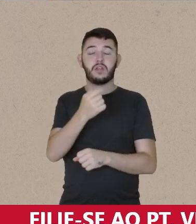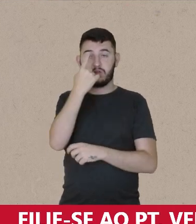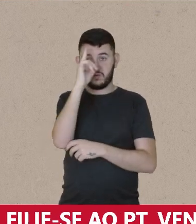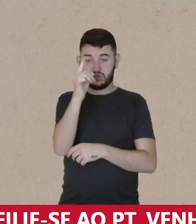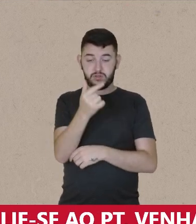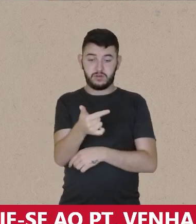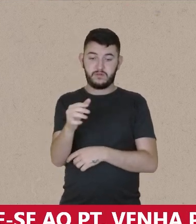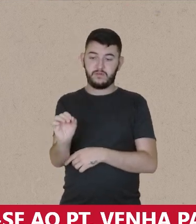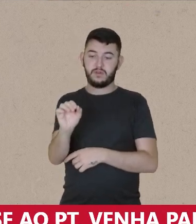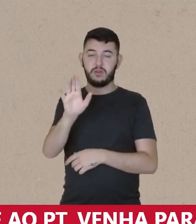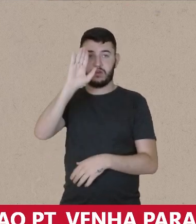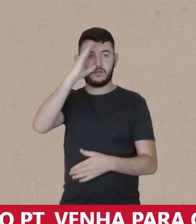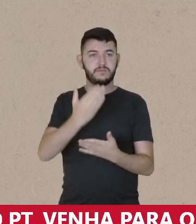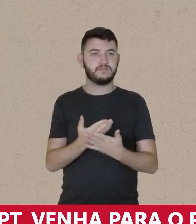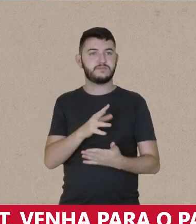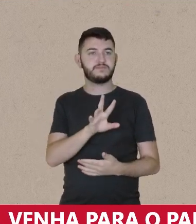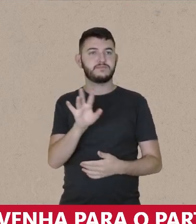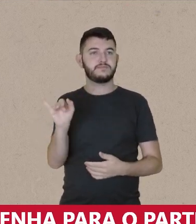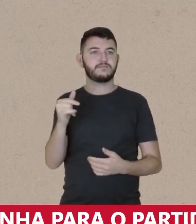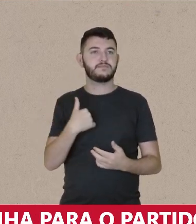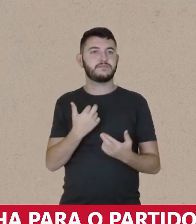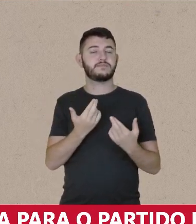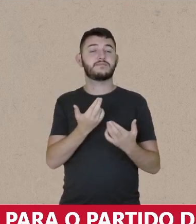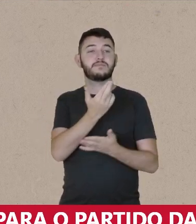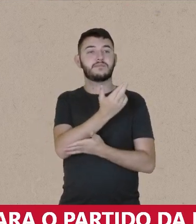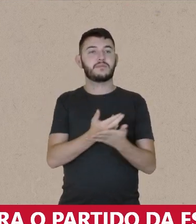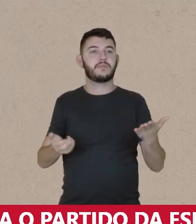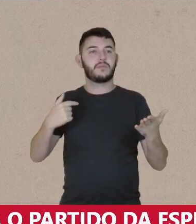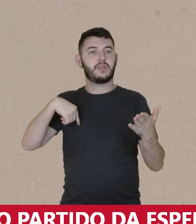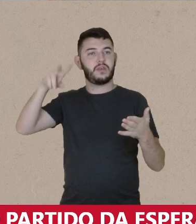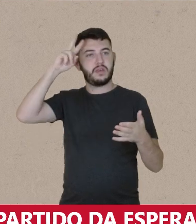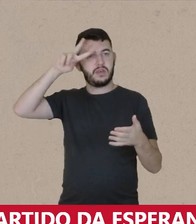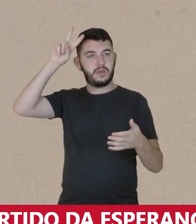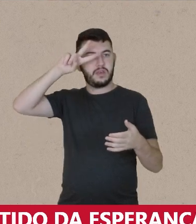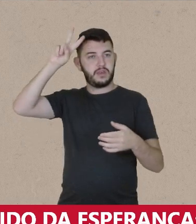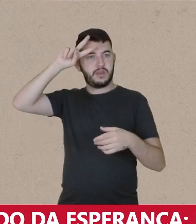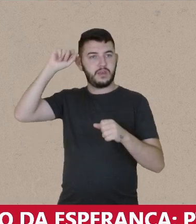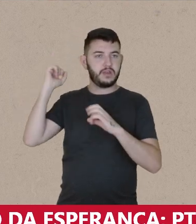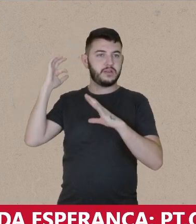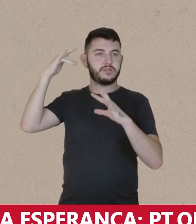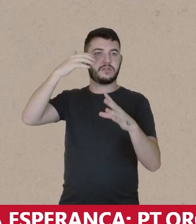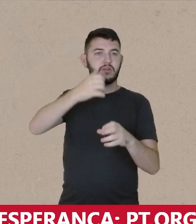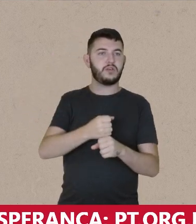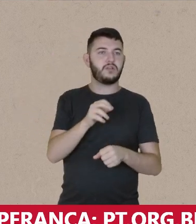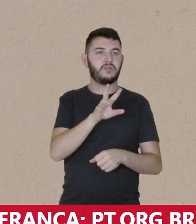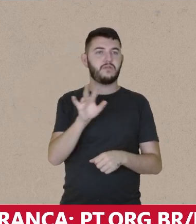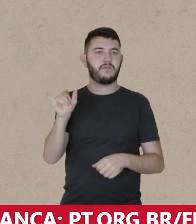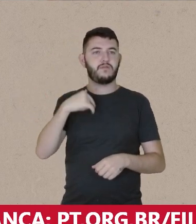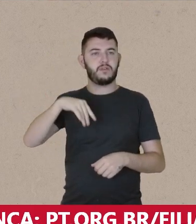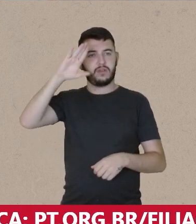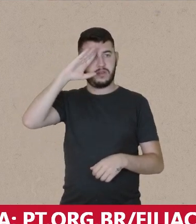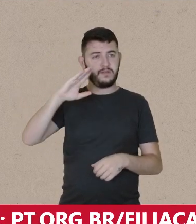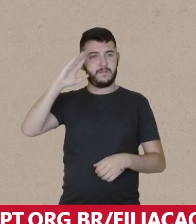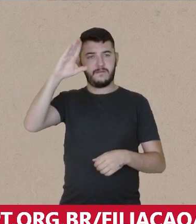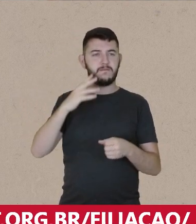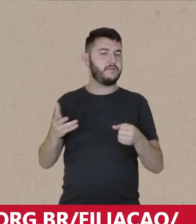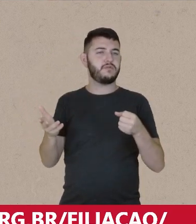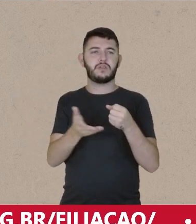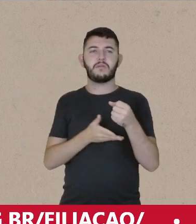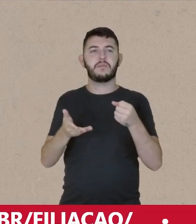e eu acho que vai ser um relatório histórico, né? Que vai ser fundamental, né?